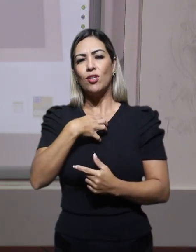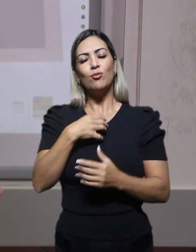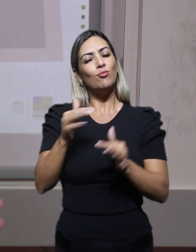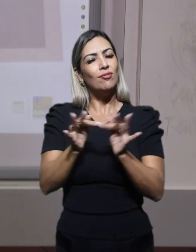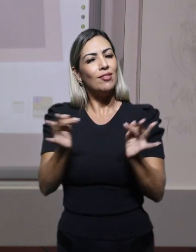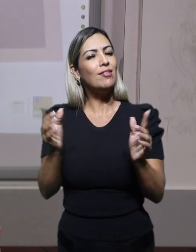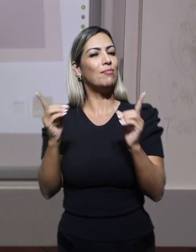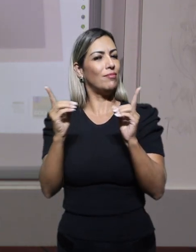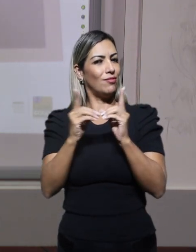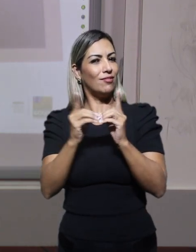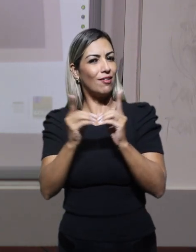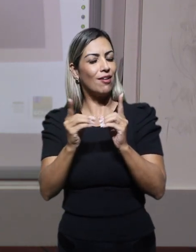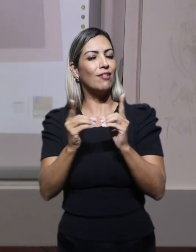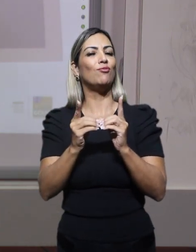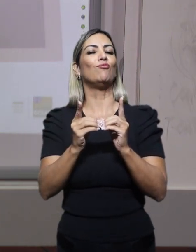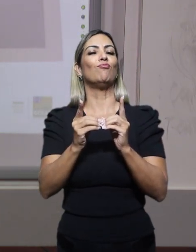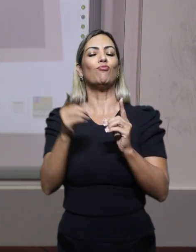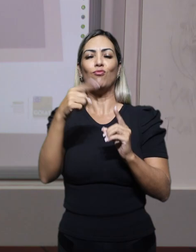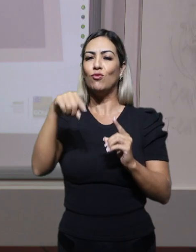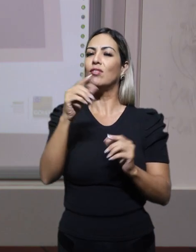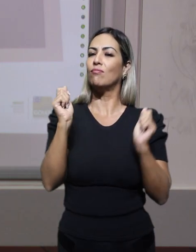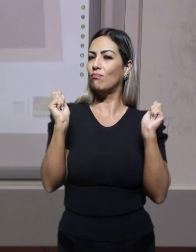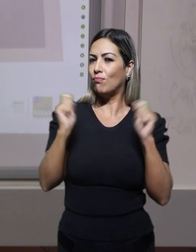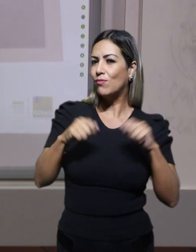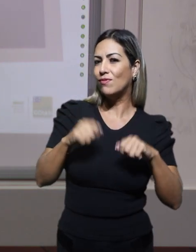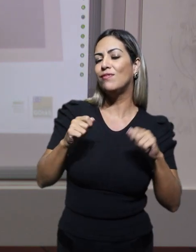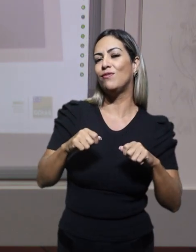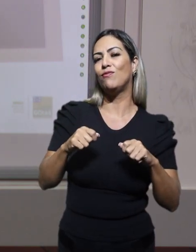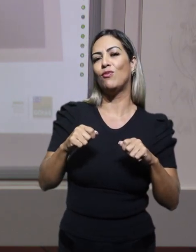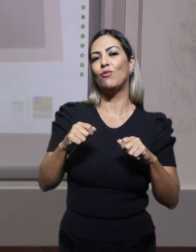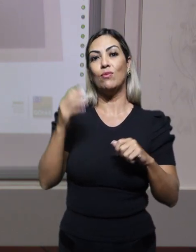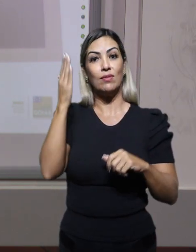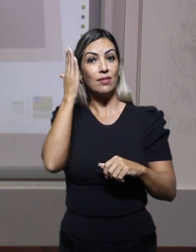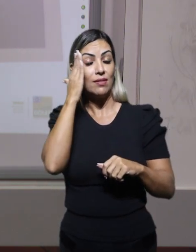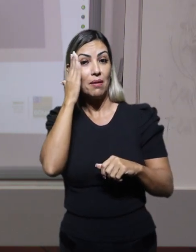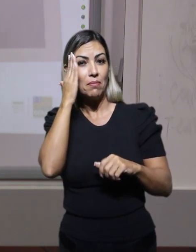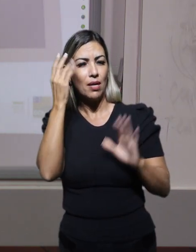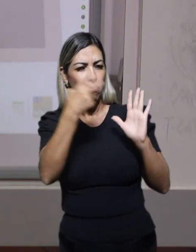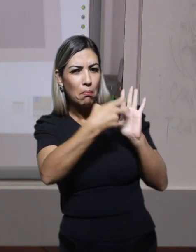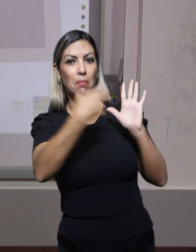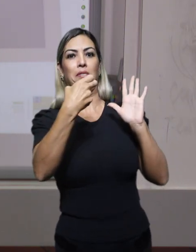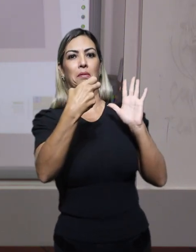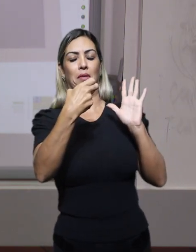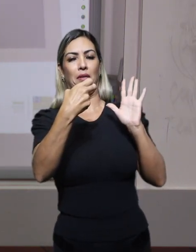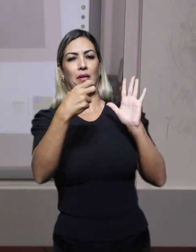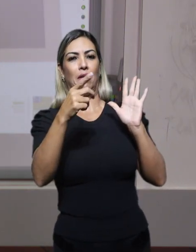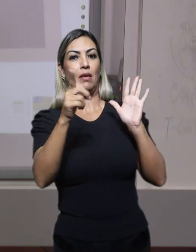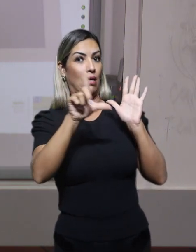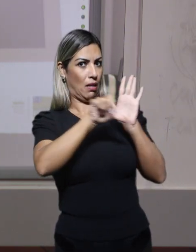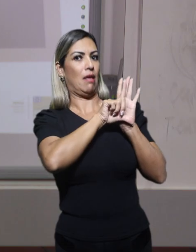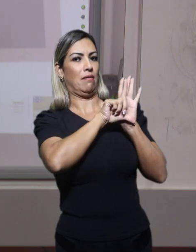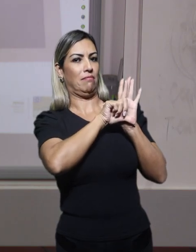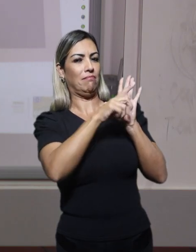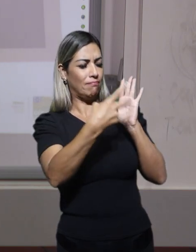didática possível, de modo que vocês possam tirar esse aprendizado do papel,